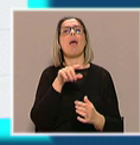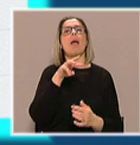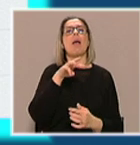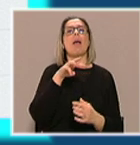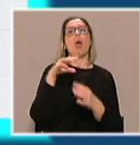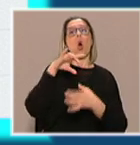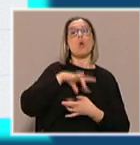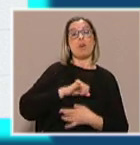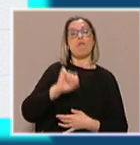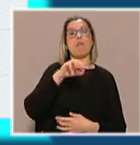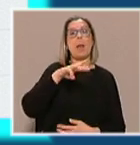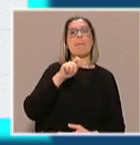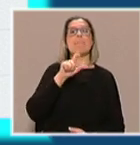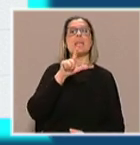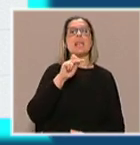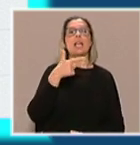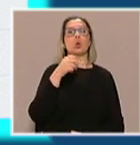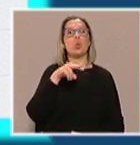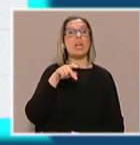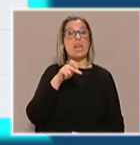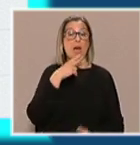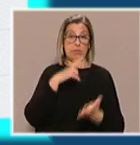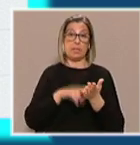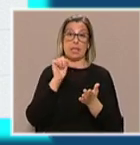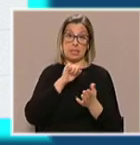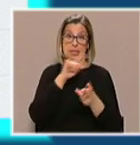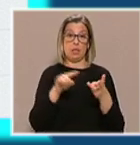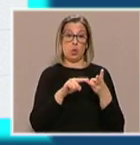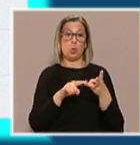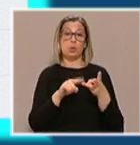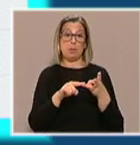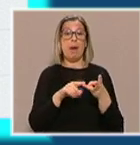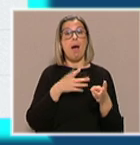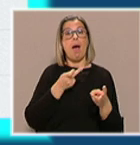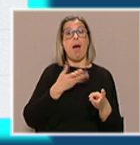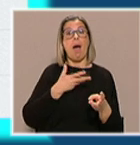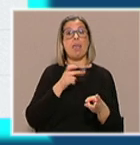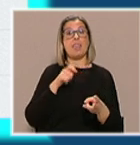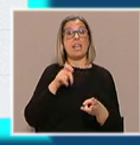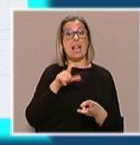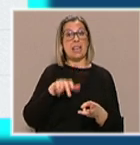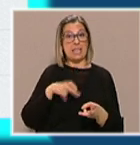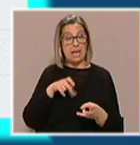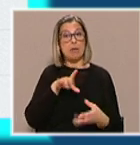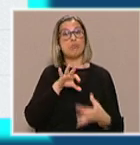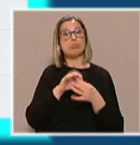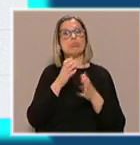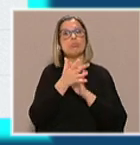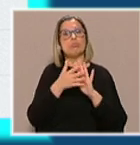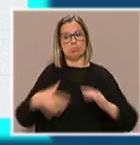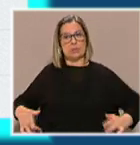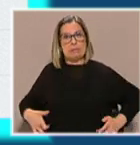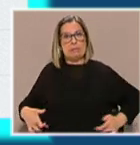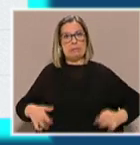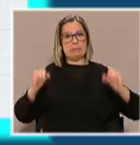por último, a adrenalina é produzida pelas suprarrenais e regula o crescimento. A primeira parte está